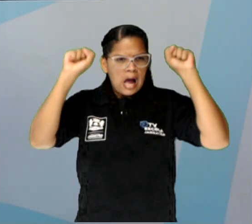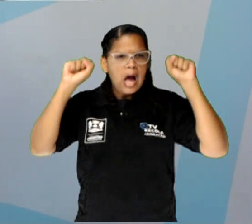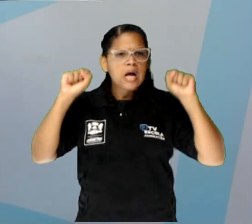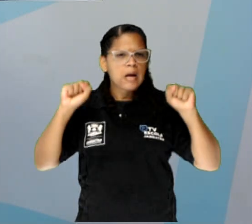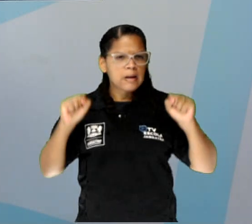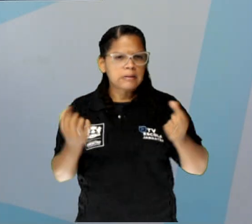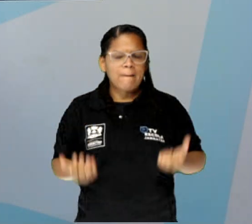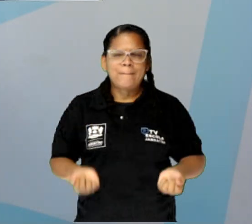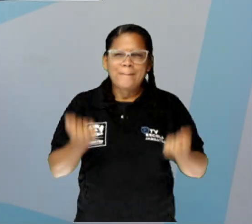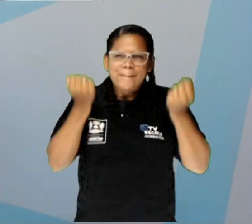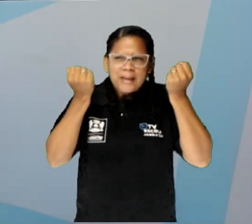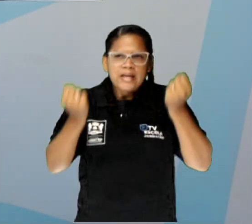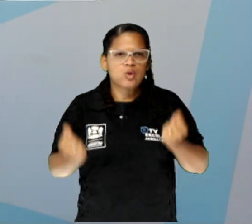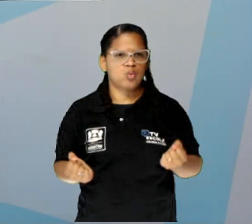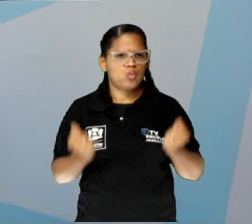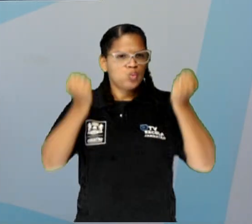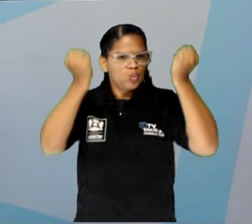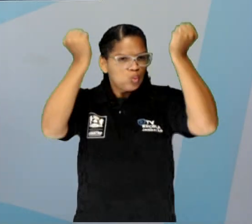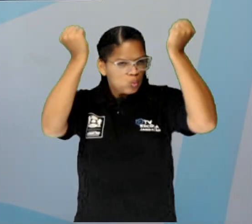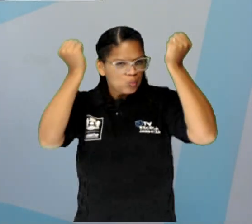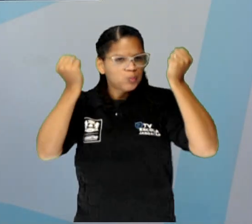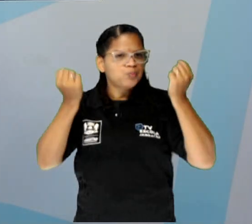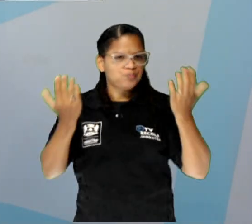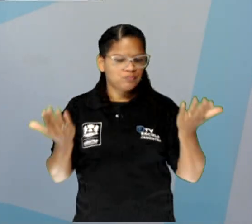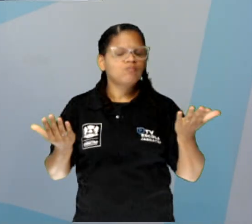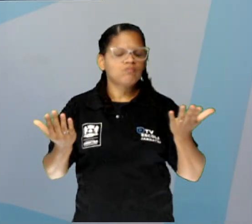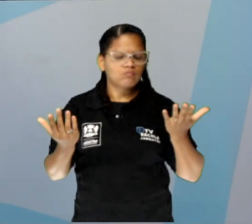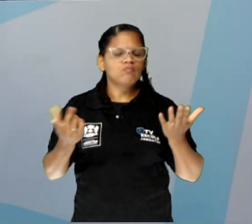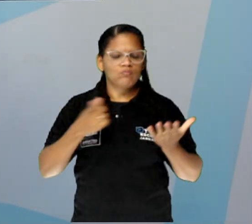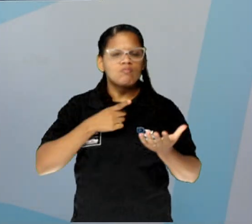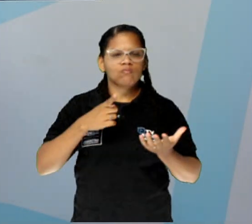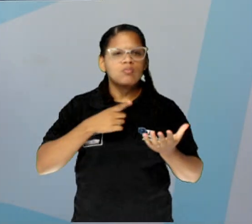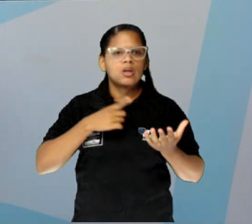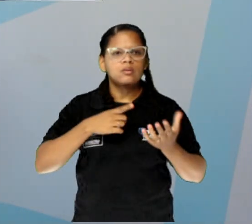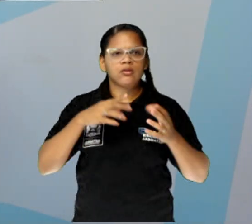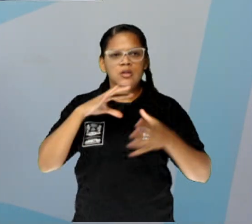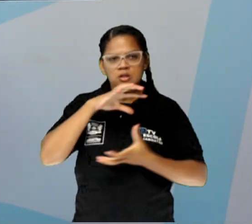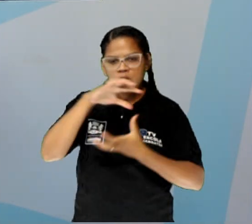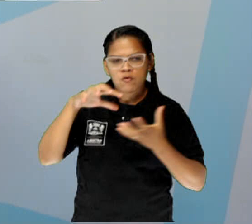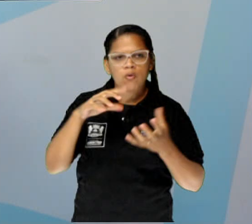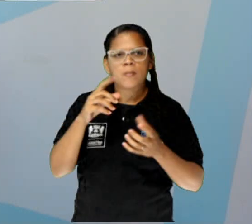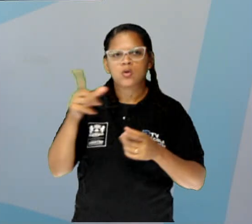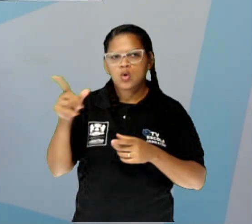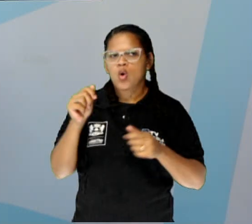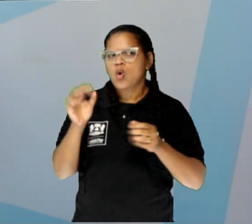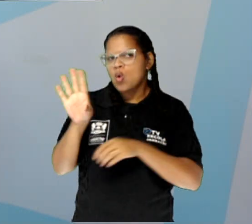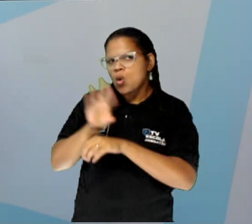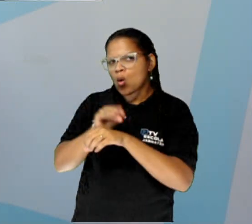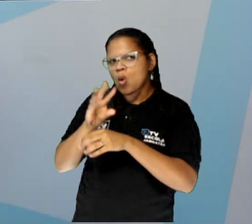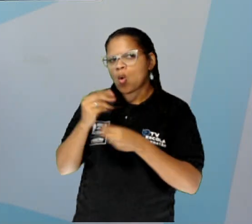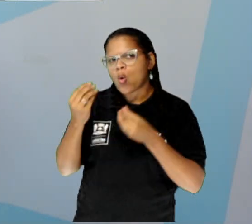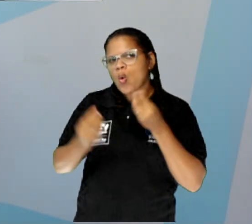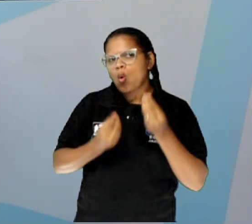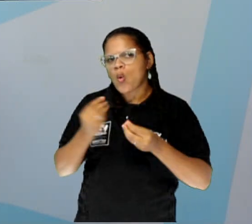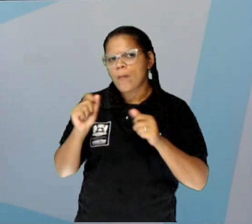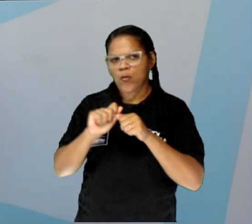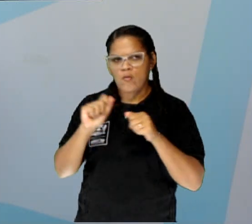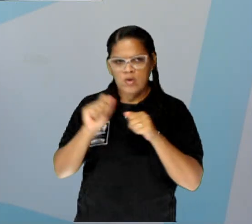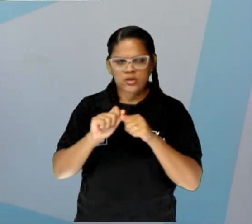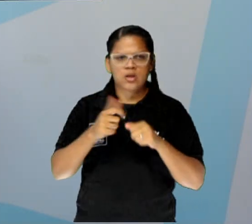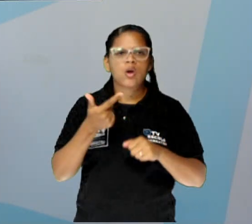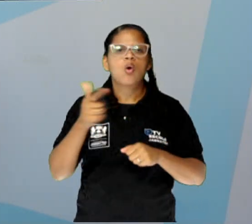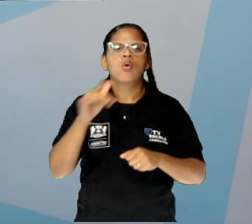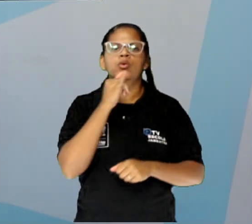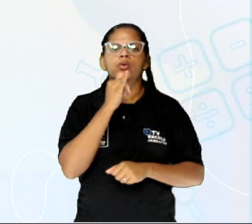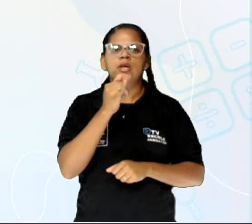colocar acima da cabeça. Então ele tem esse peso e essa forma a ser feita. Outro elemento do CrossFit que a gente tem aqui, vamos